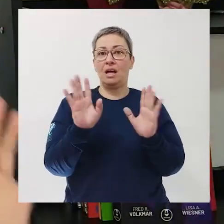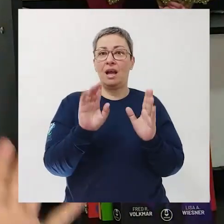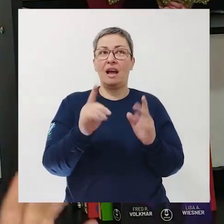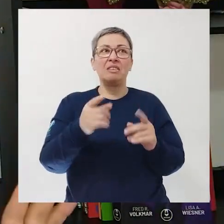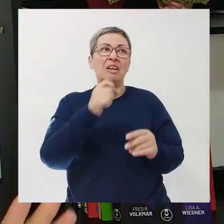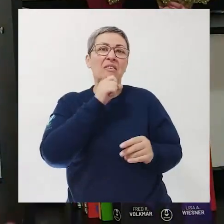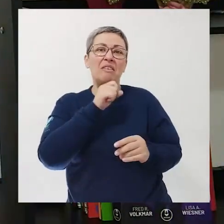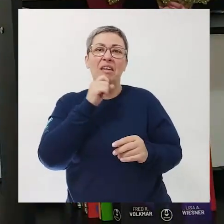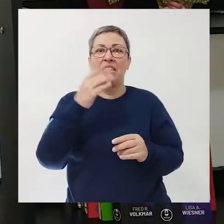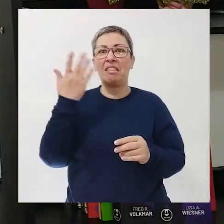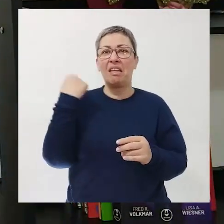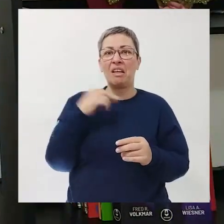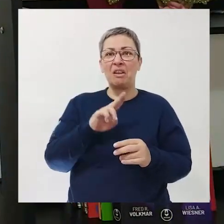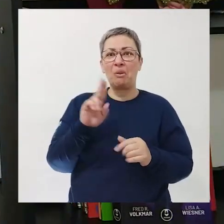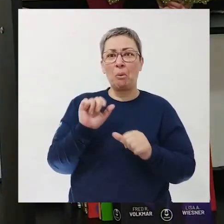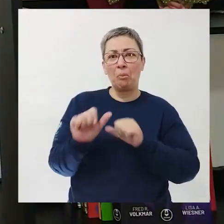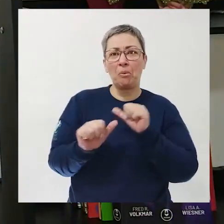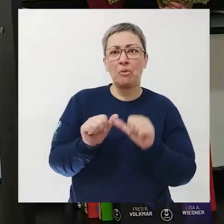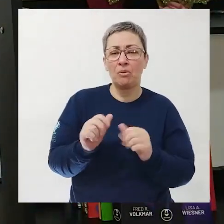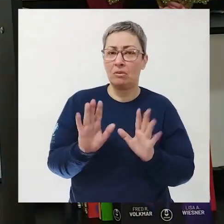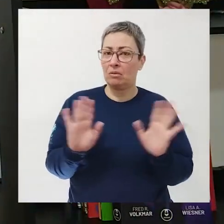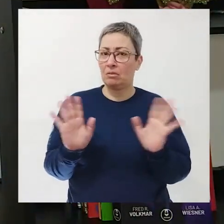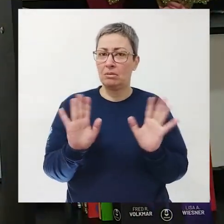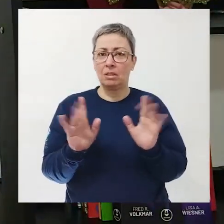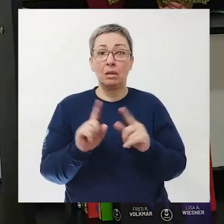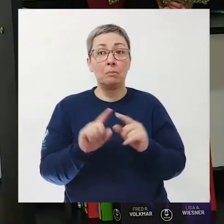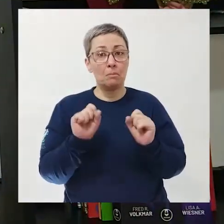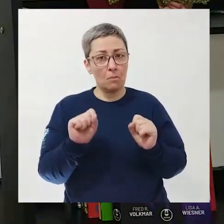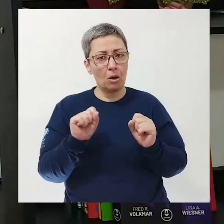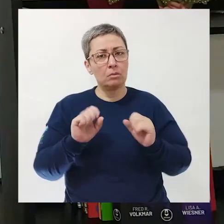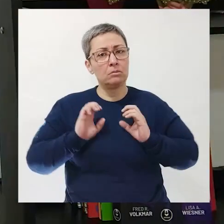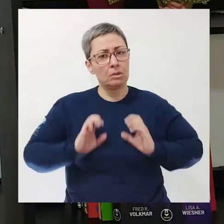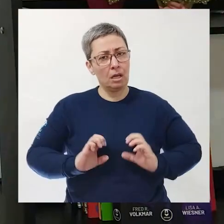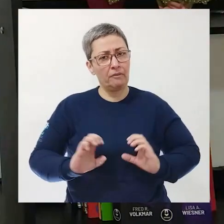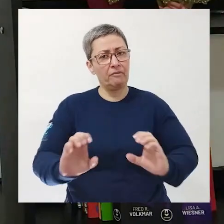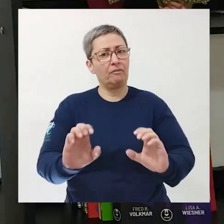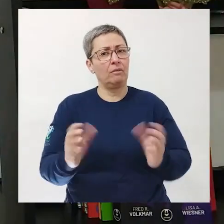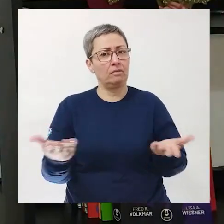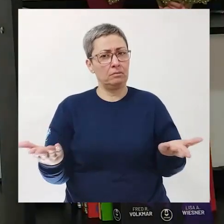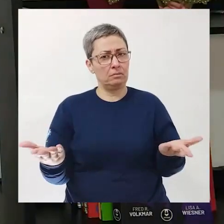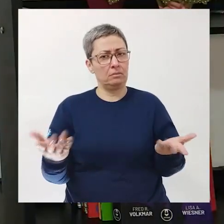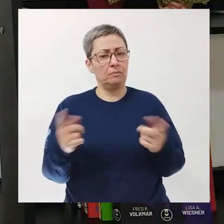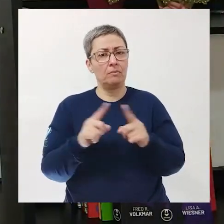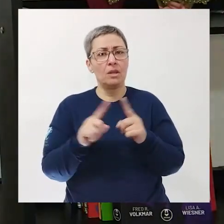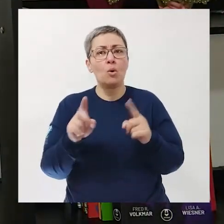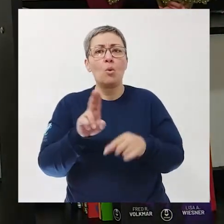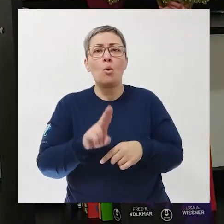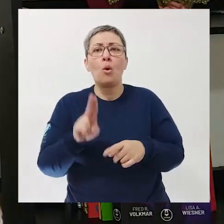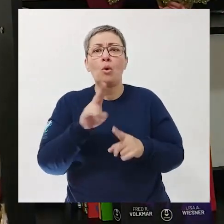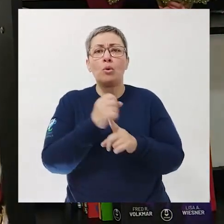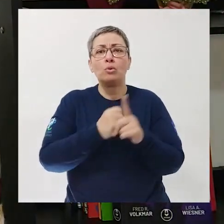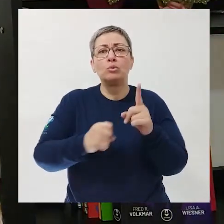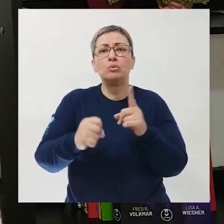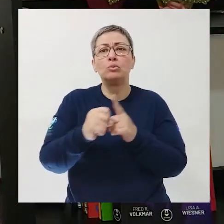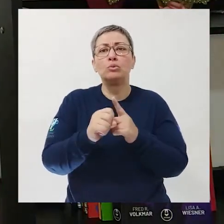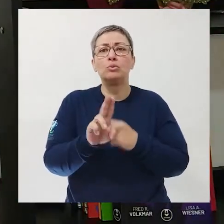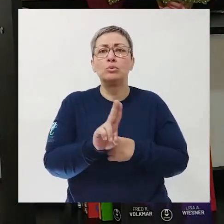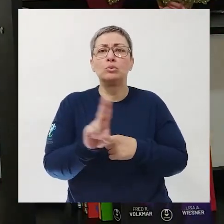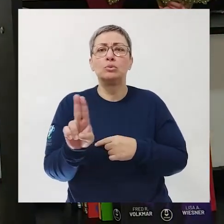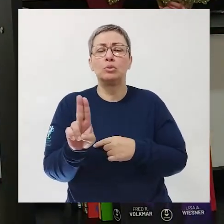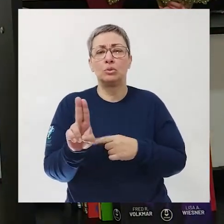nome, caso a pessoa tenha mudado, né? Pode ser considerado antiético isso. E usar o nome social da